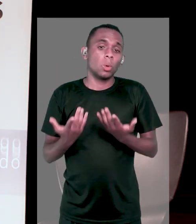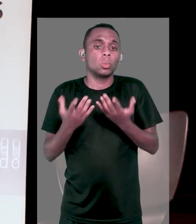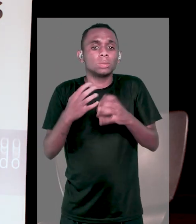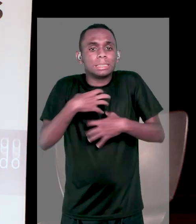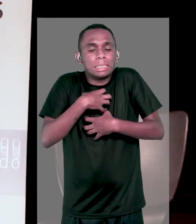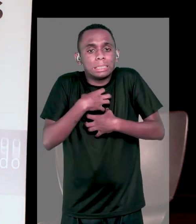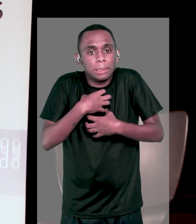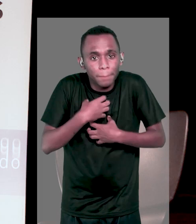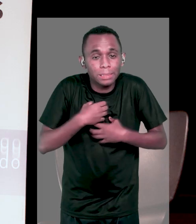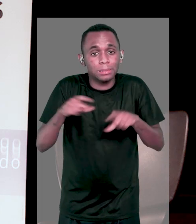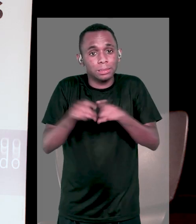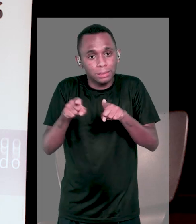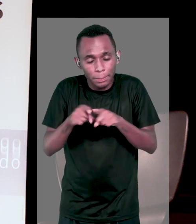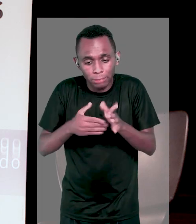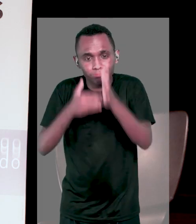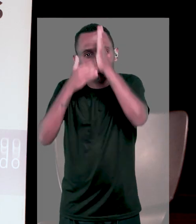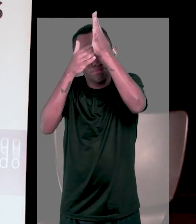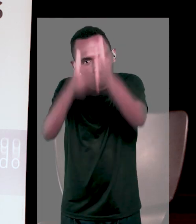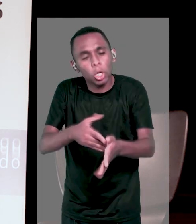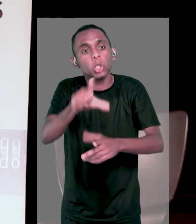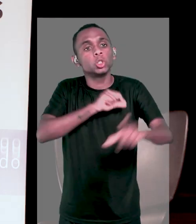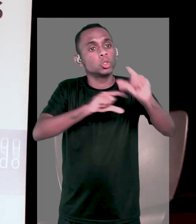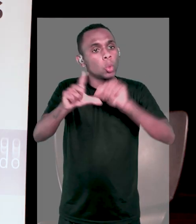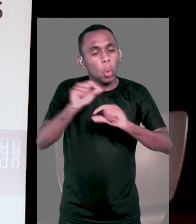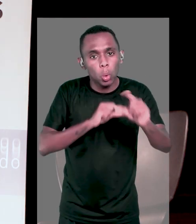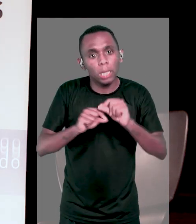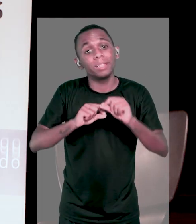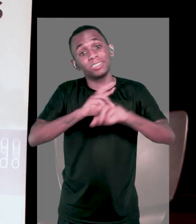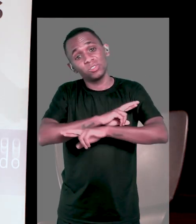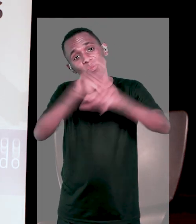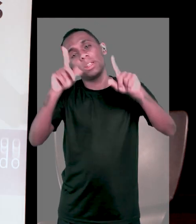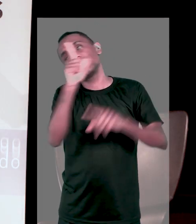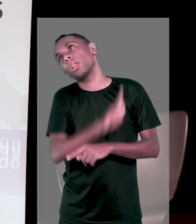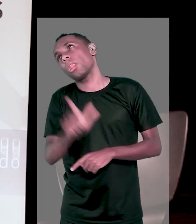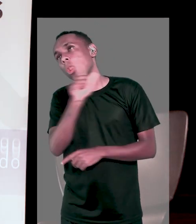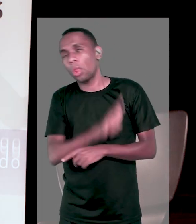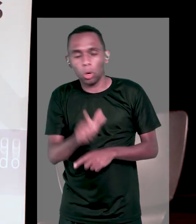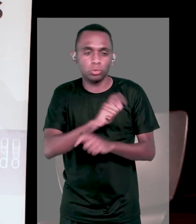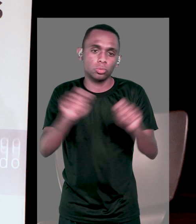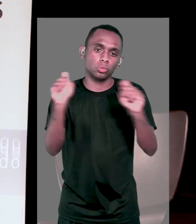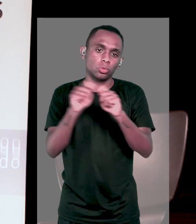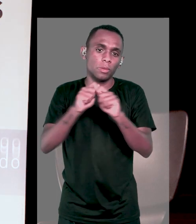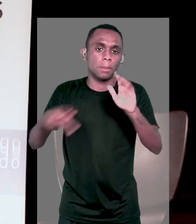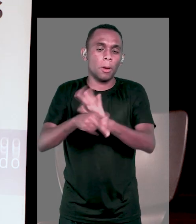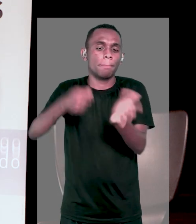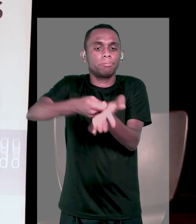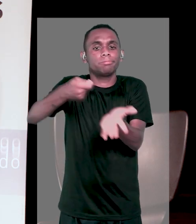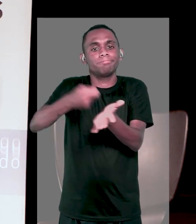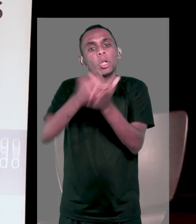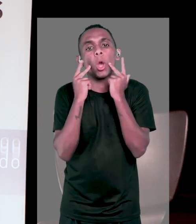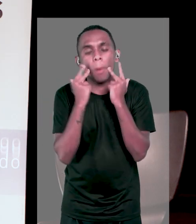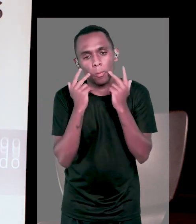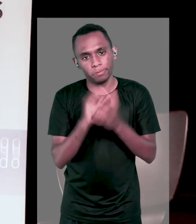satisfação que recebem eu estava com sede eu bebi água acabou o problema a sensação de